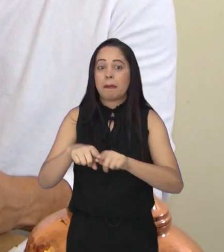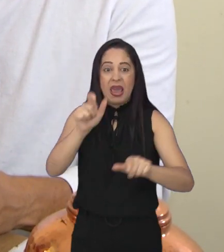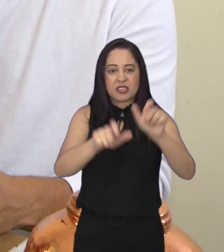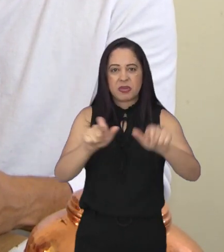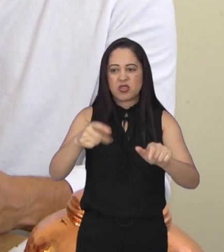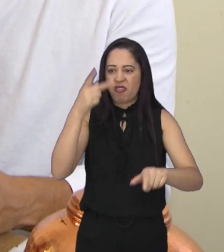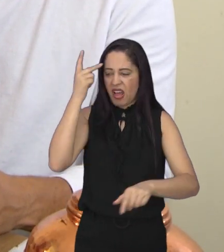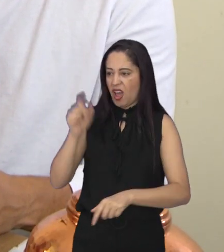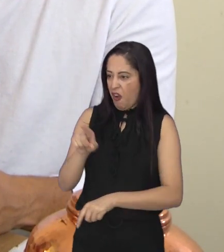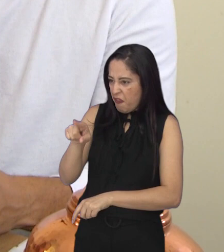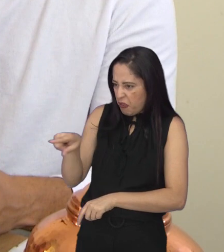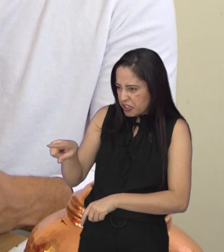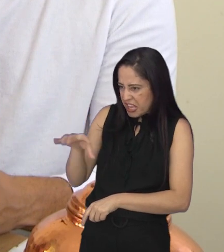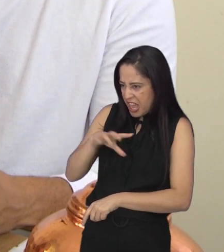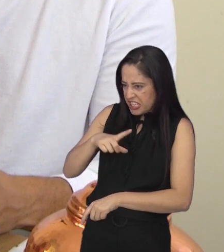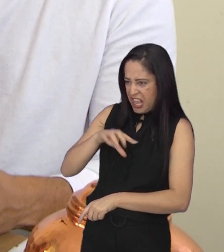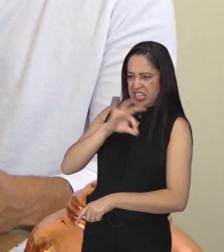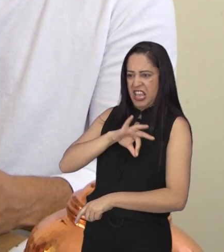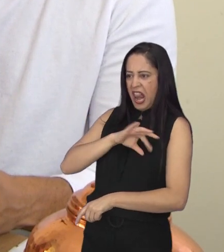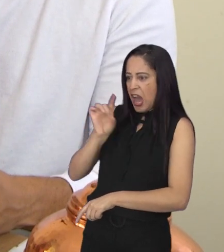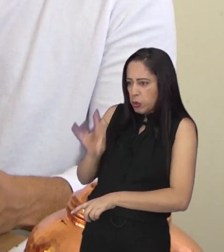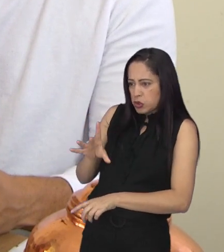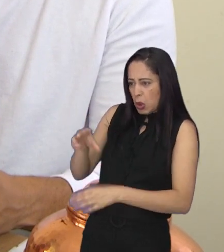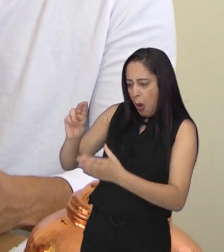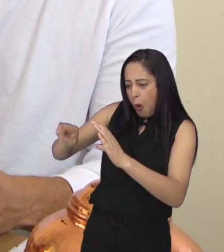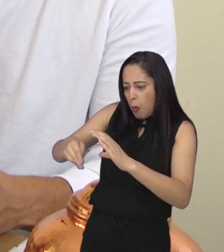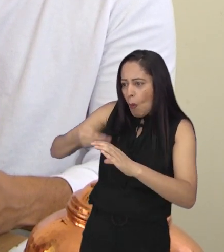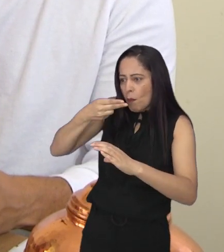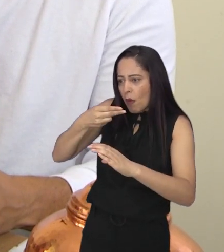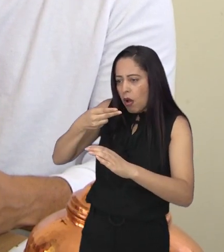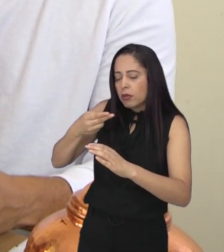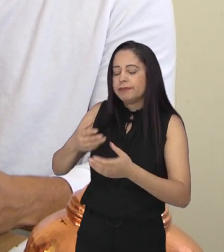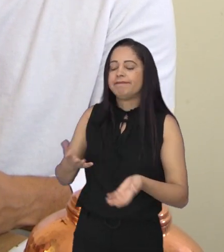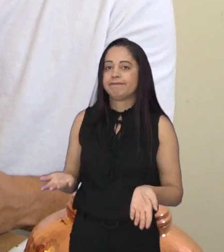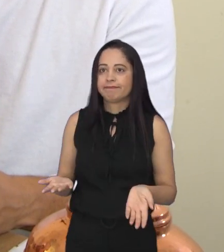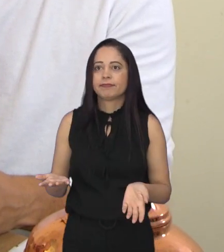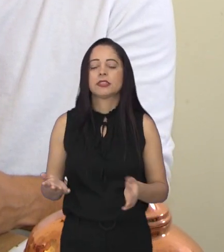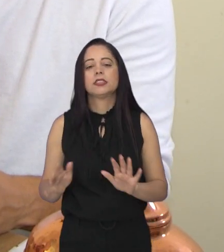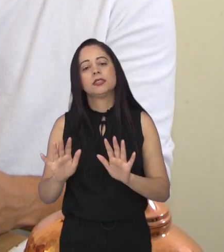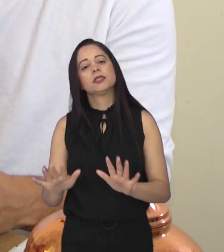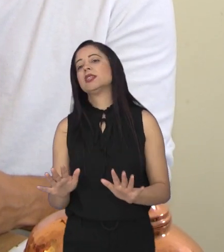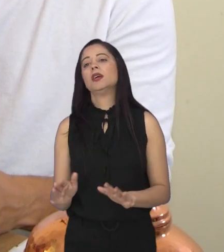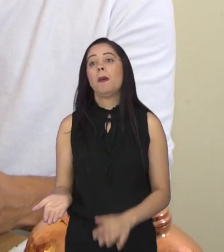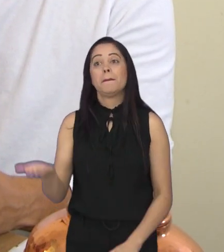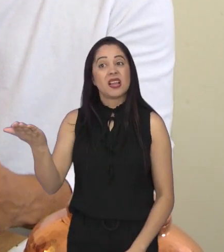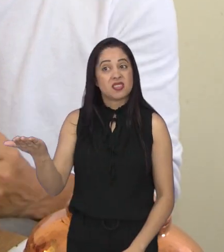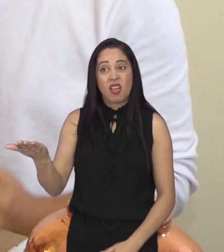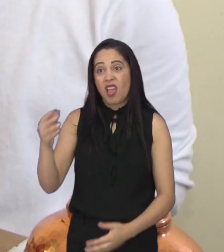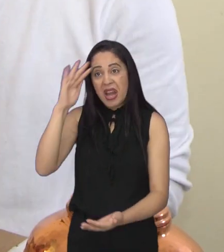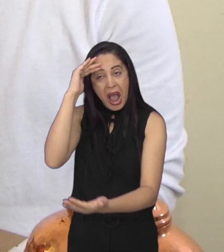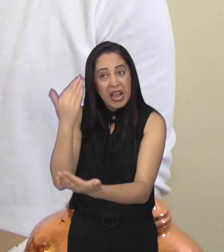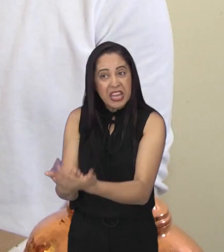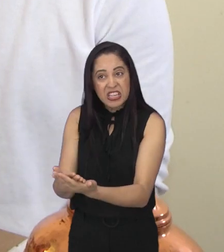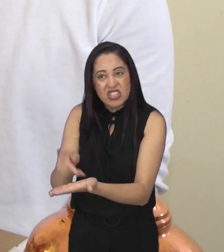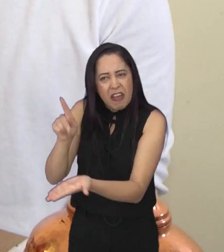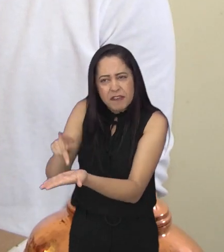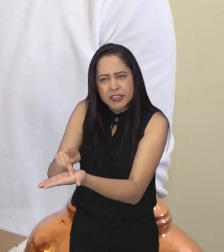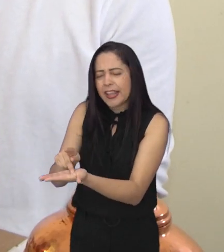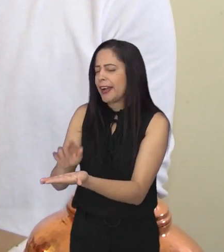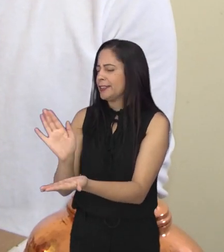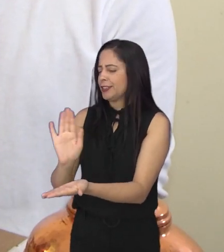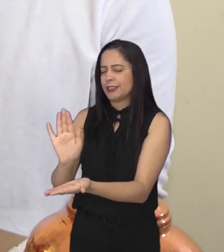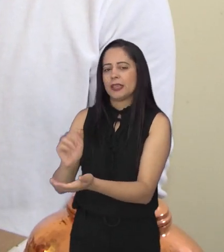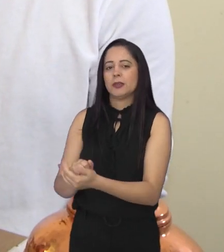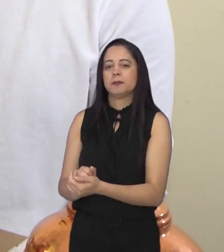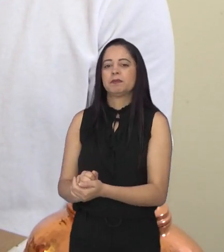Eu falava, meu Deus, pela graça, mas vivemos, né? E ele, assim, ele não apostava tudo, então ele falava,